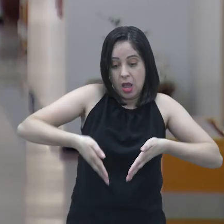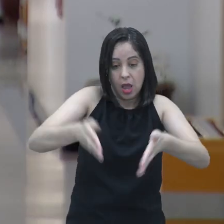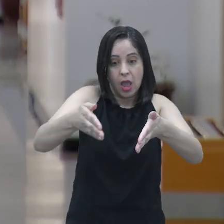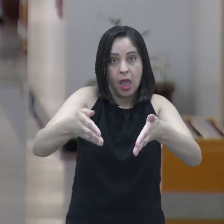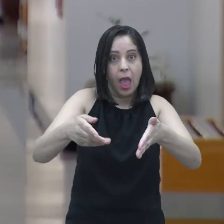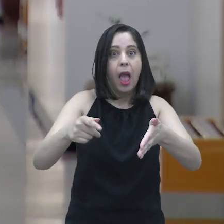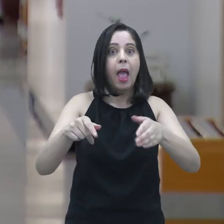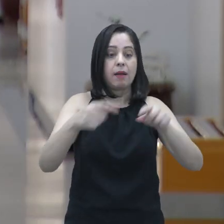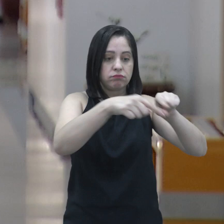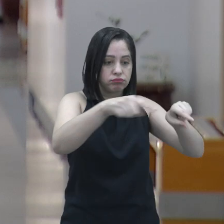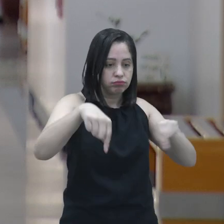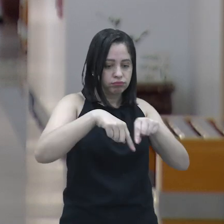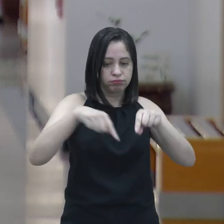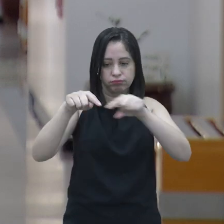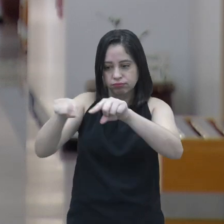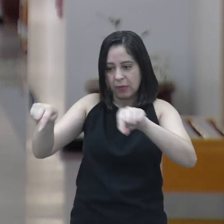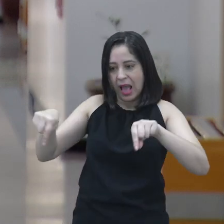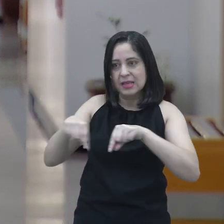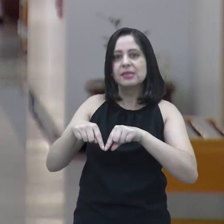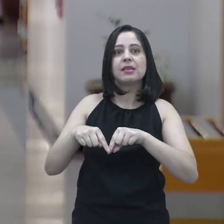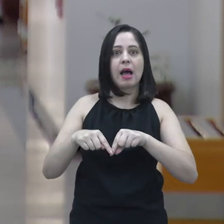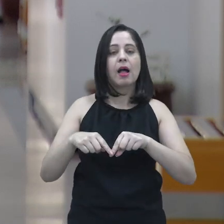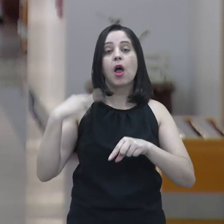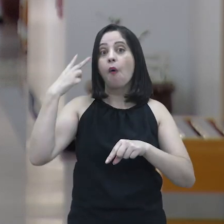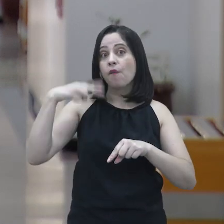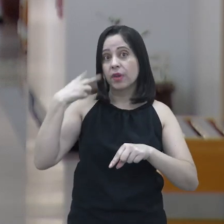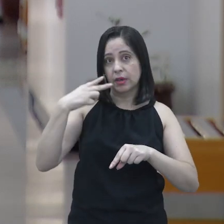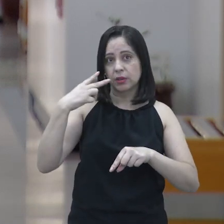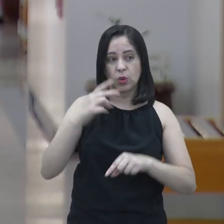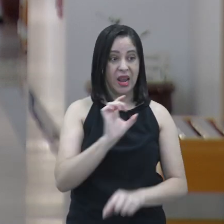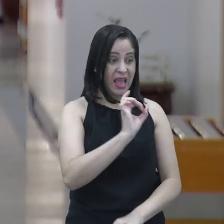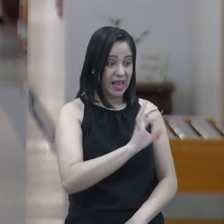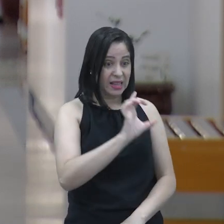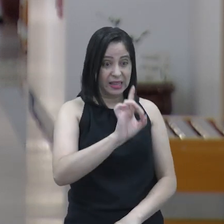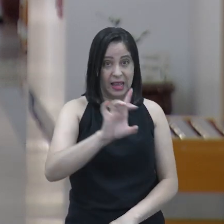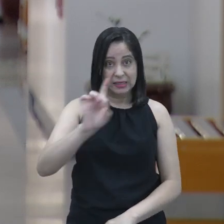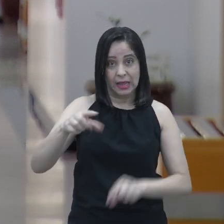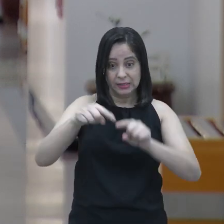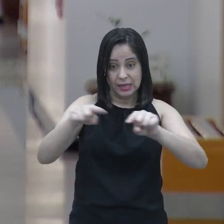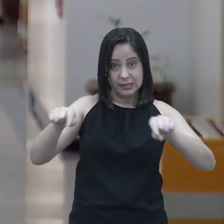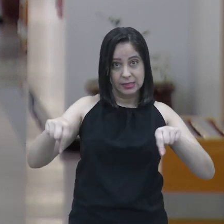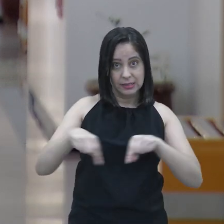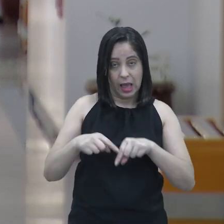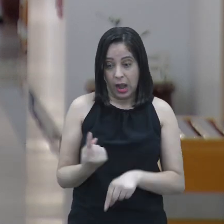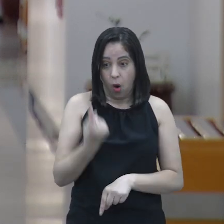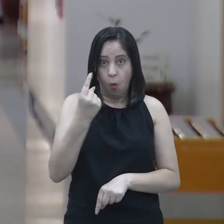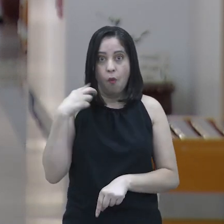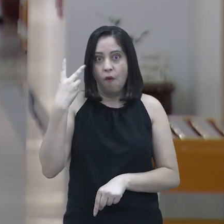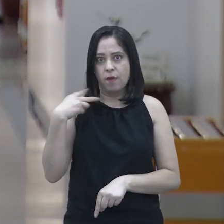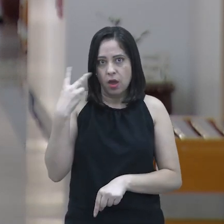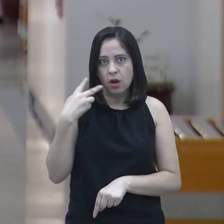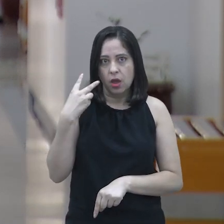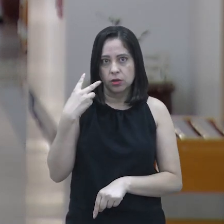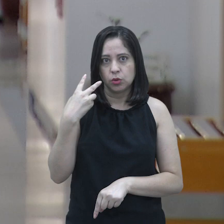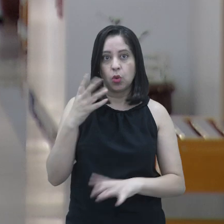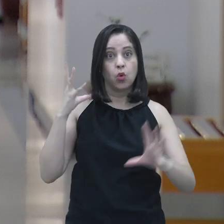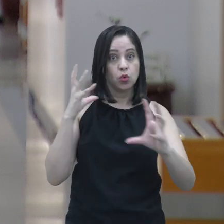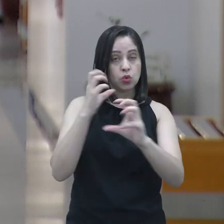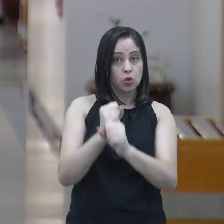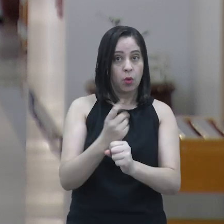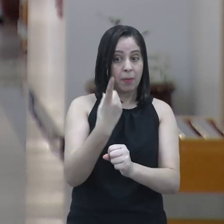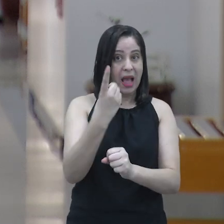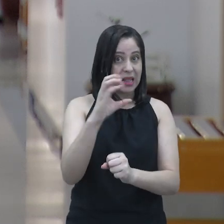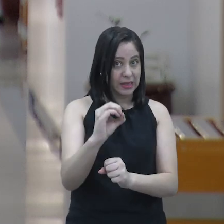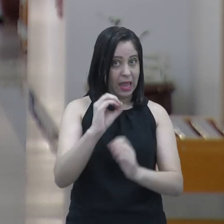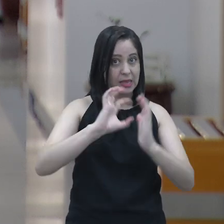aqui é um dos corredores dos gabinetes dos vereadores aqui da Câmara. Cada uma dessas salas é ocupada por um vereador.